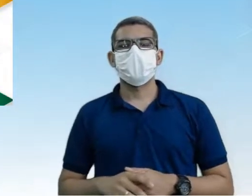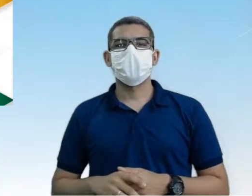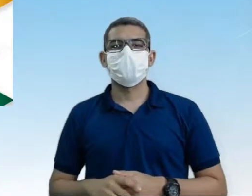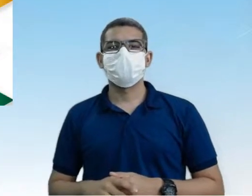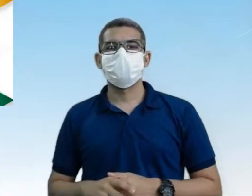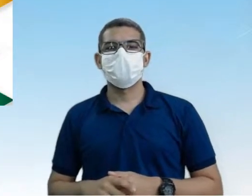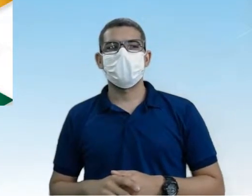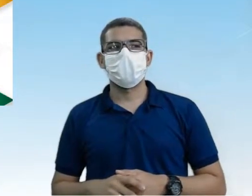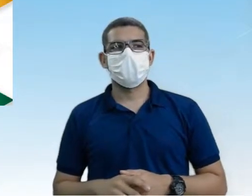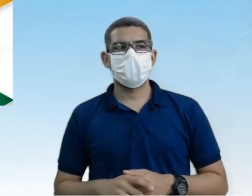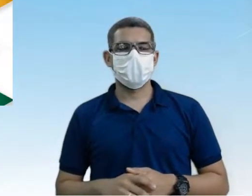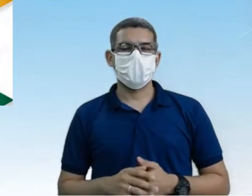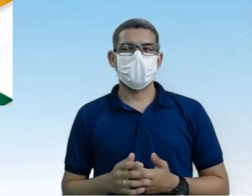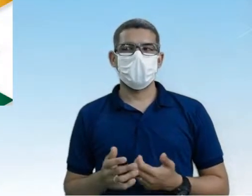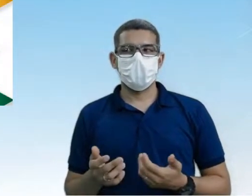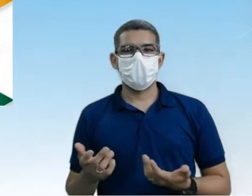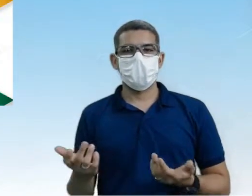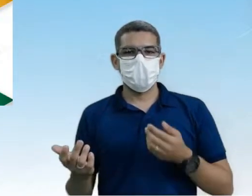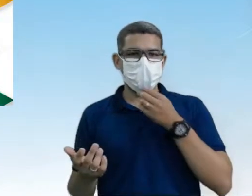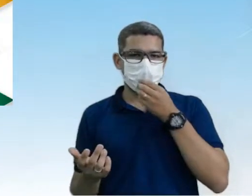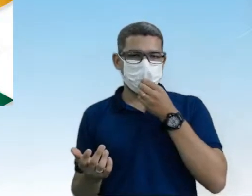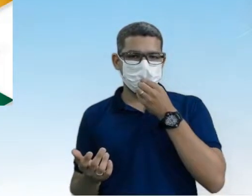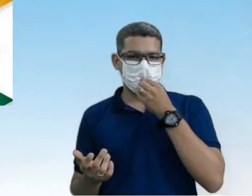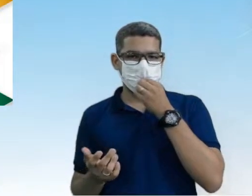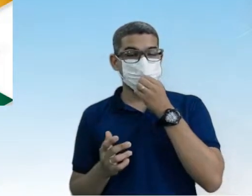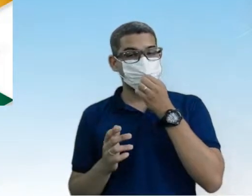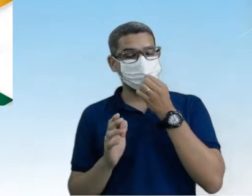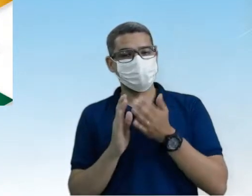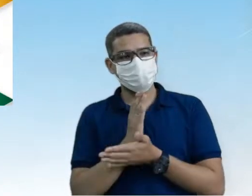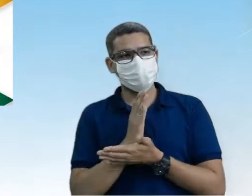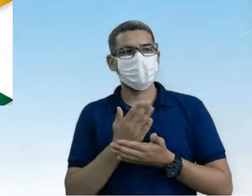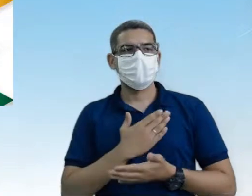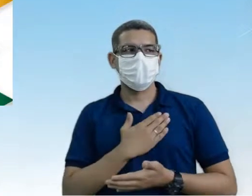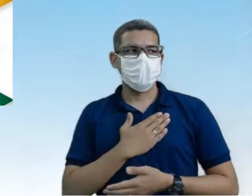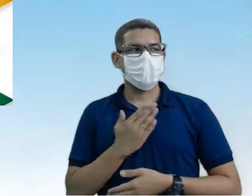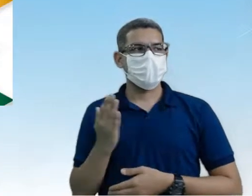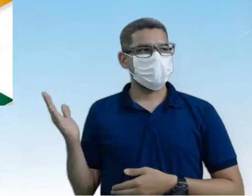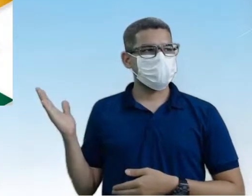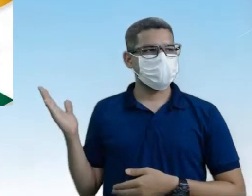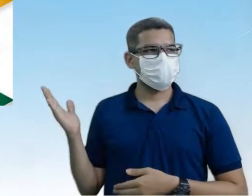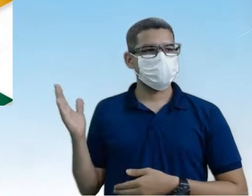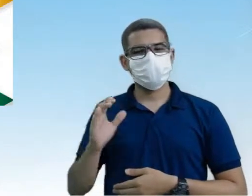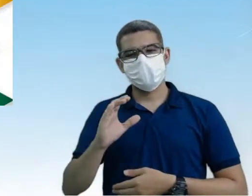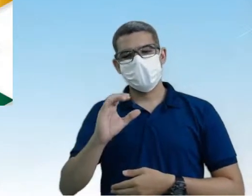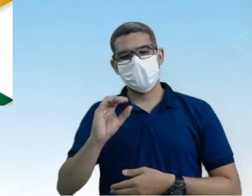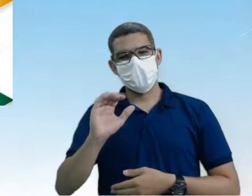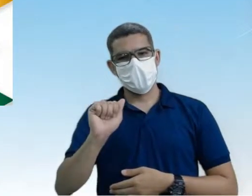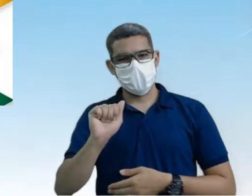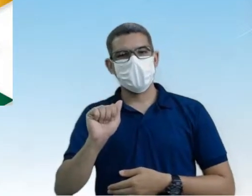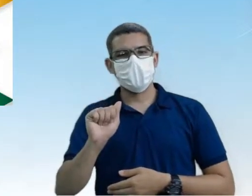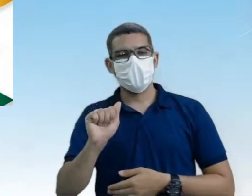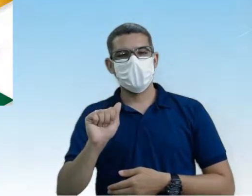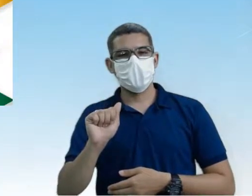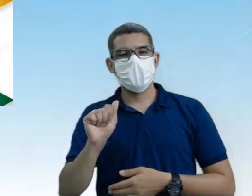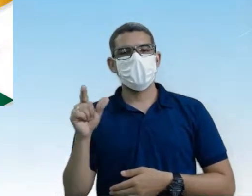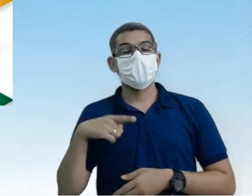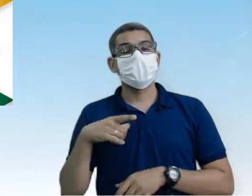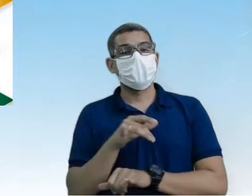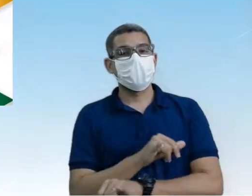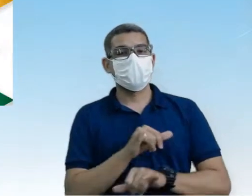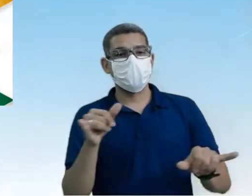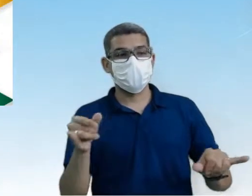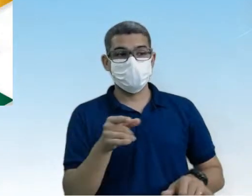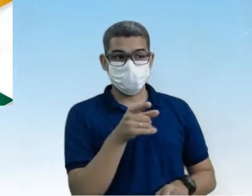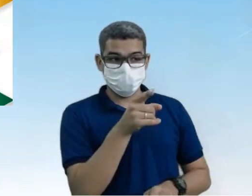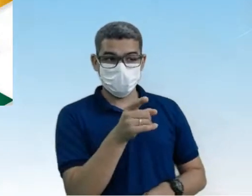a Coca-Cola, para quem gosta, é muito bom. Tem aí, ó, drink Coca-Cola, beba Coca-Cola. E claro,